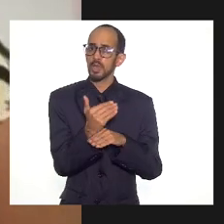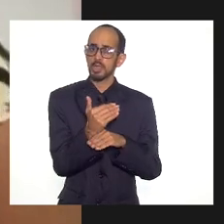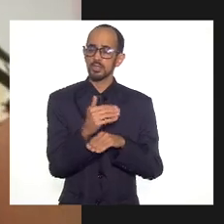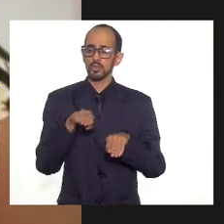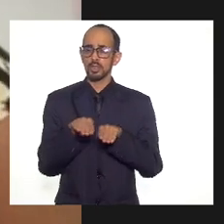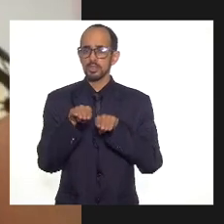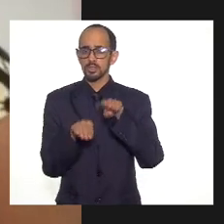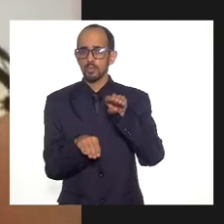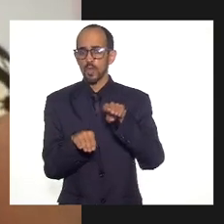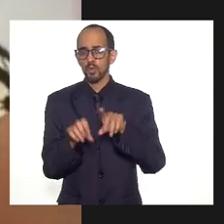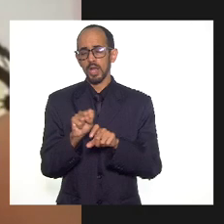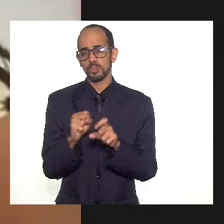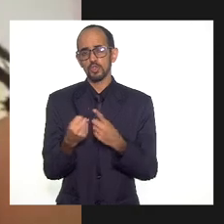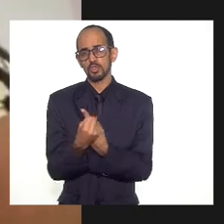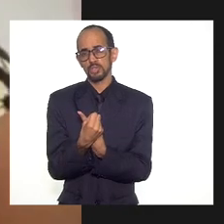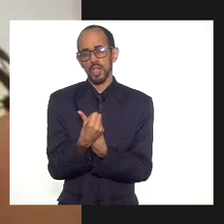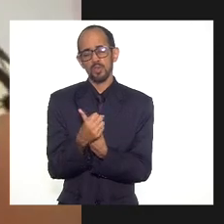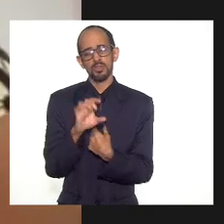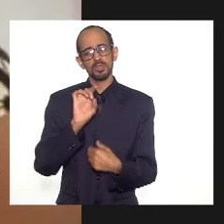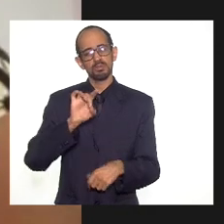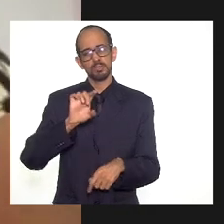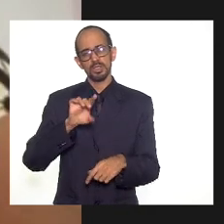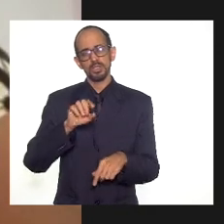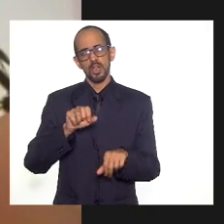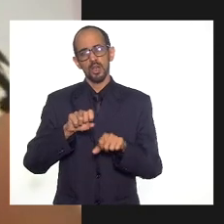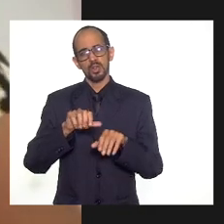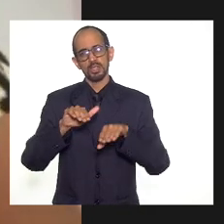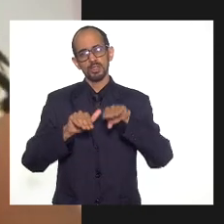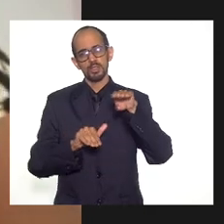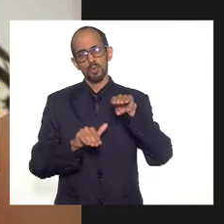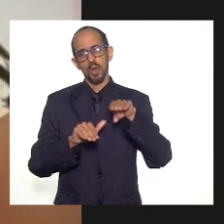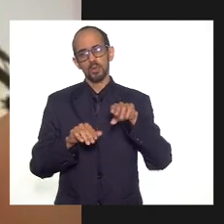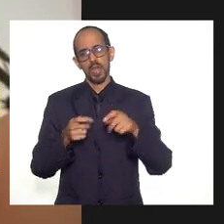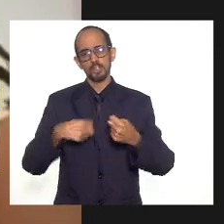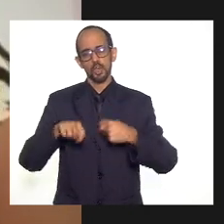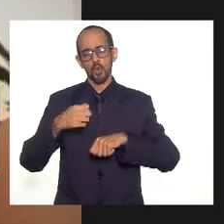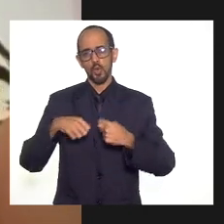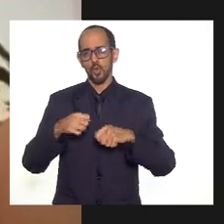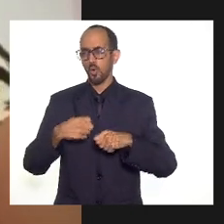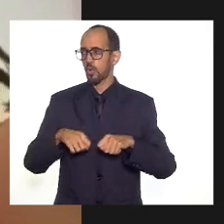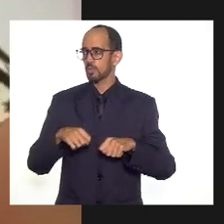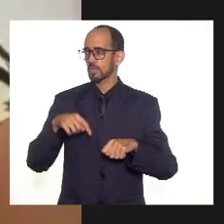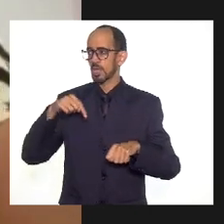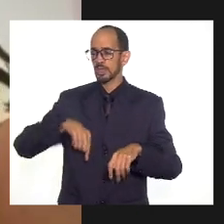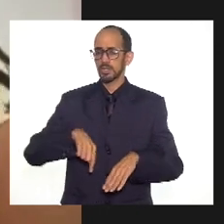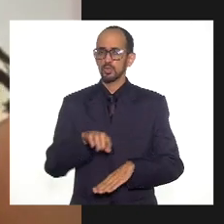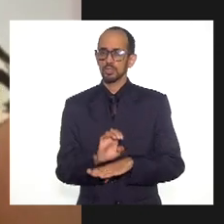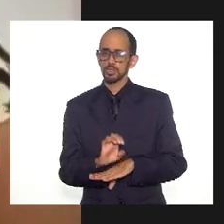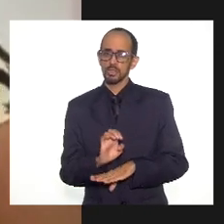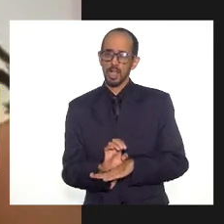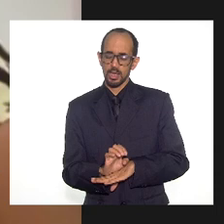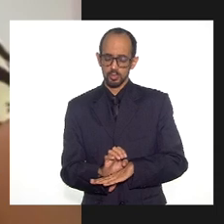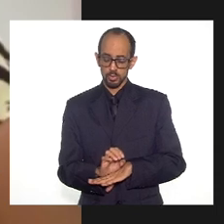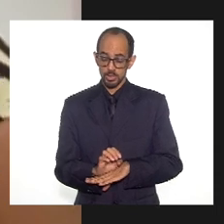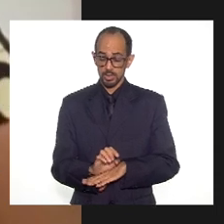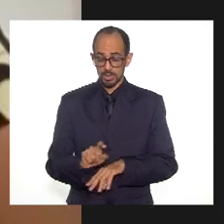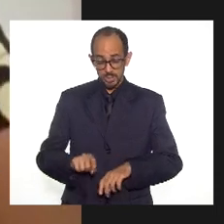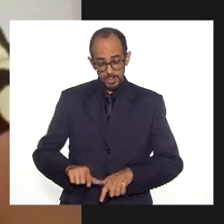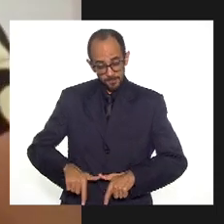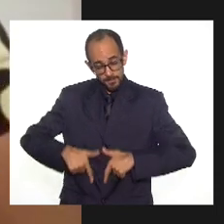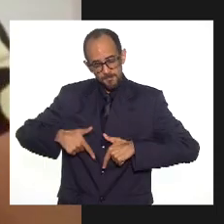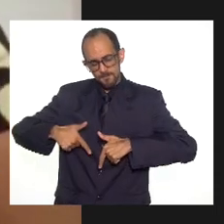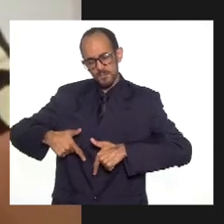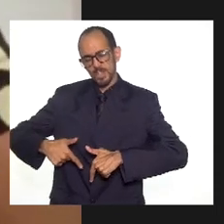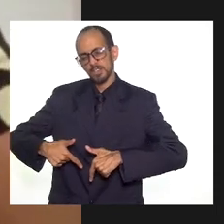especial as desigualdades econômicas colocadas no nosso Estado e enfrentando aquilo que é tão